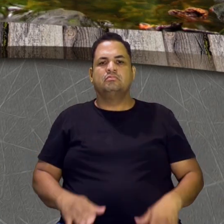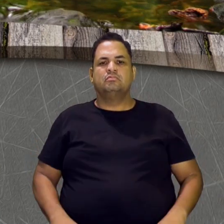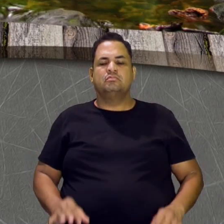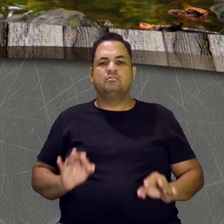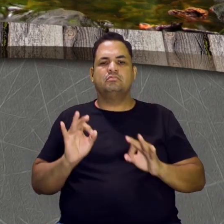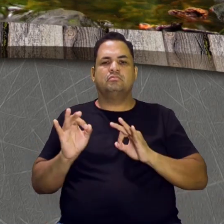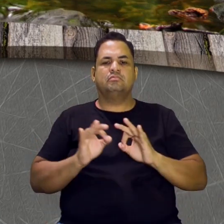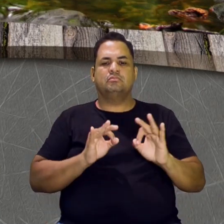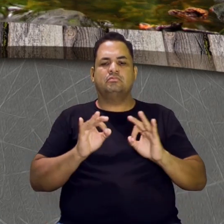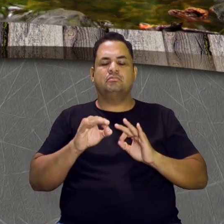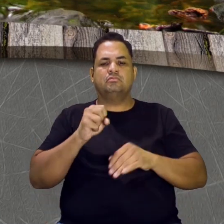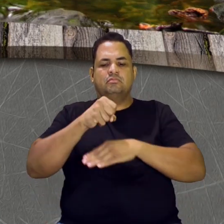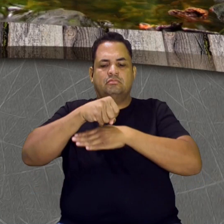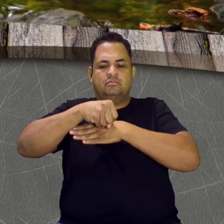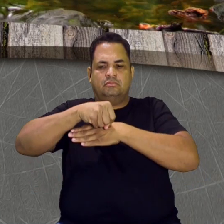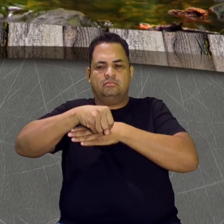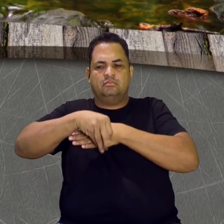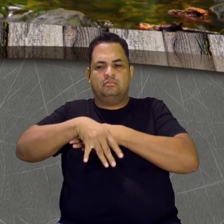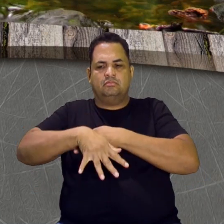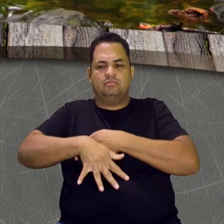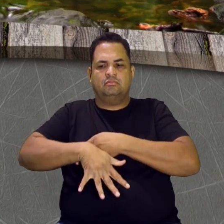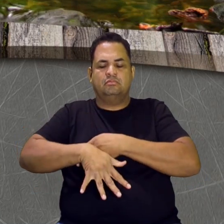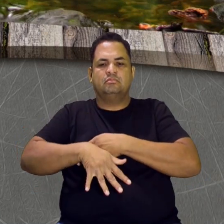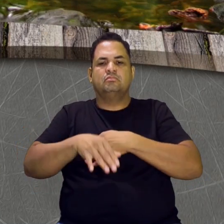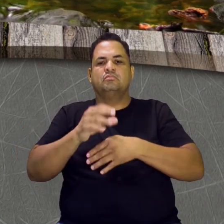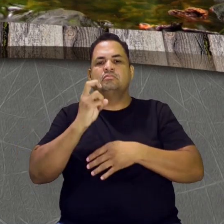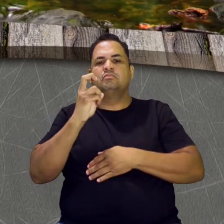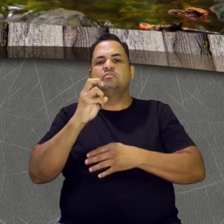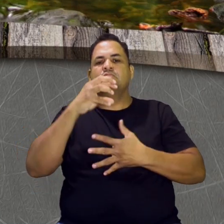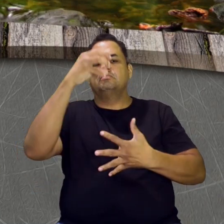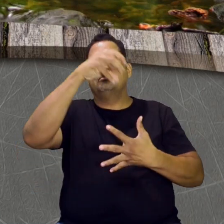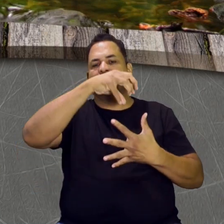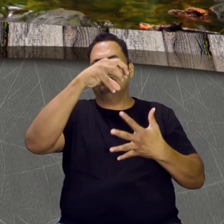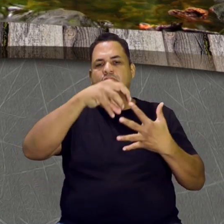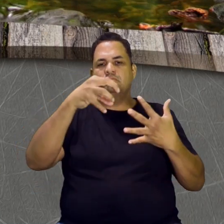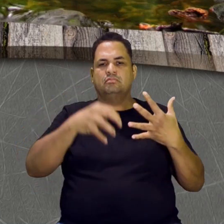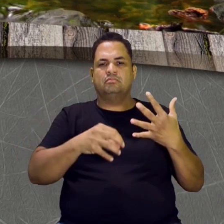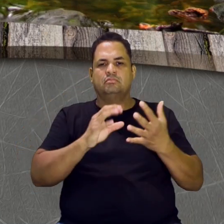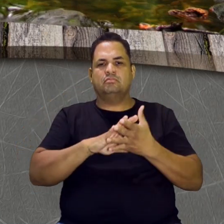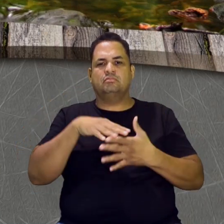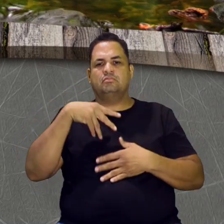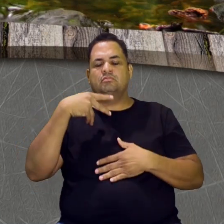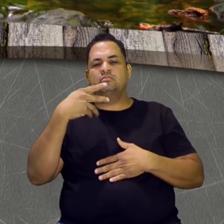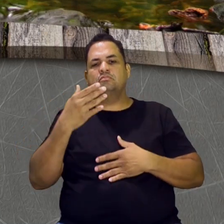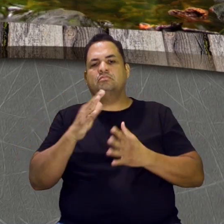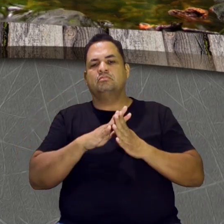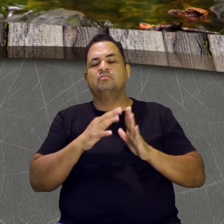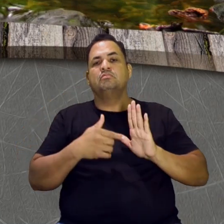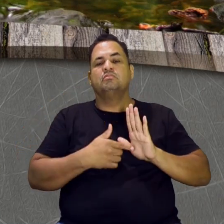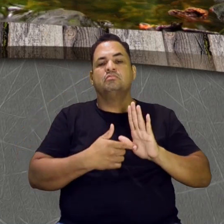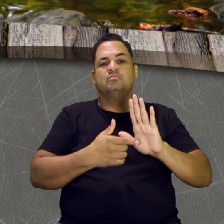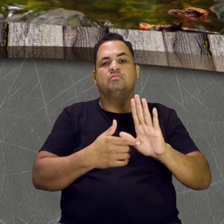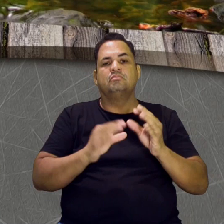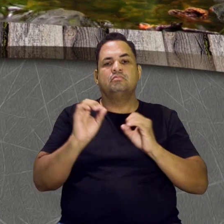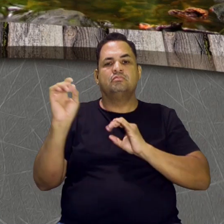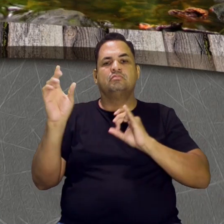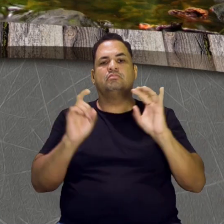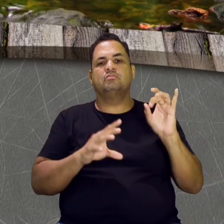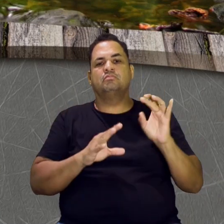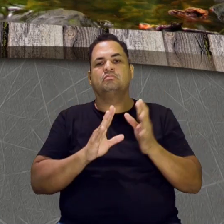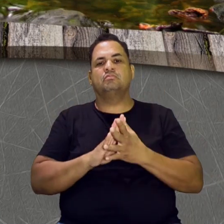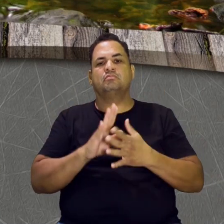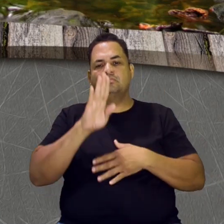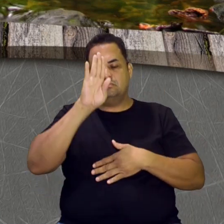foi que classificou esses 5 reinos, certo? Aí a gente falou, vamos mostrar para eles cada um e